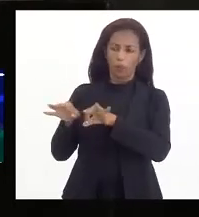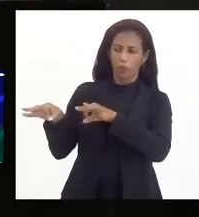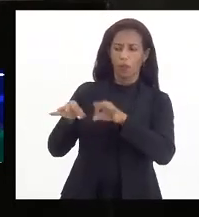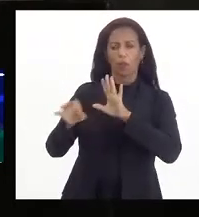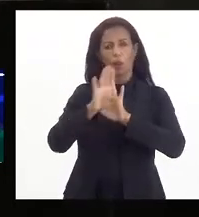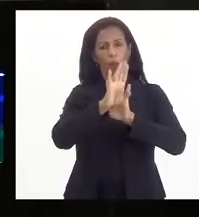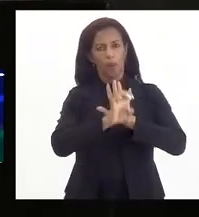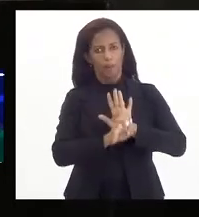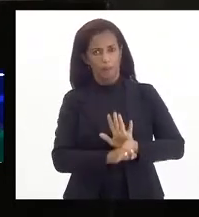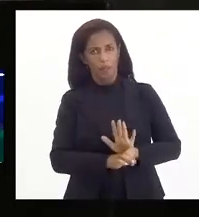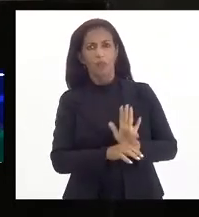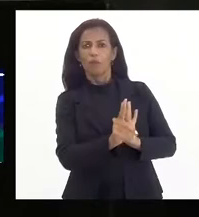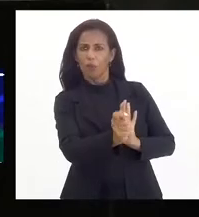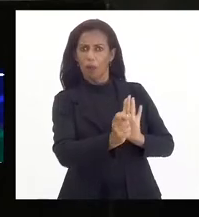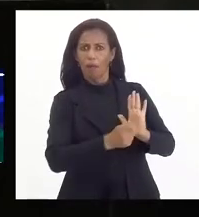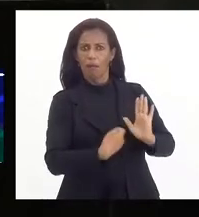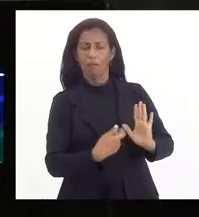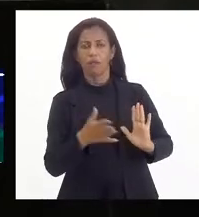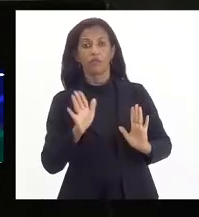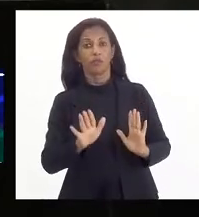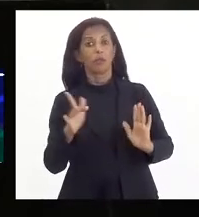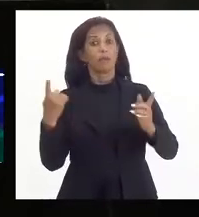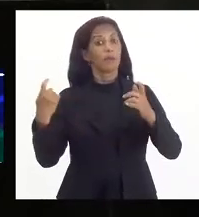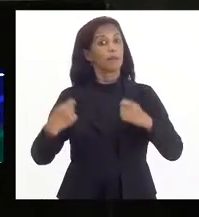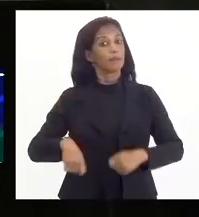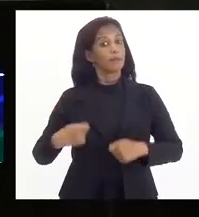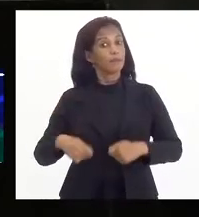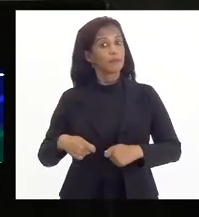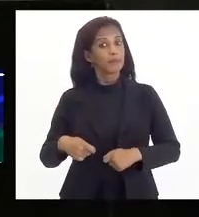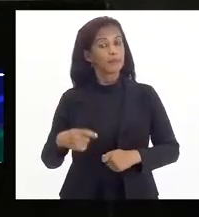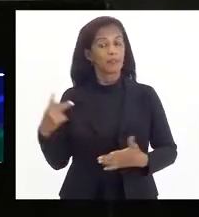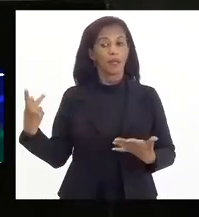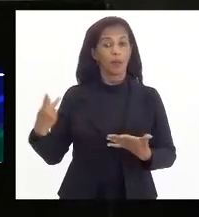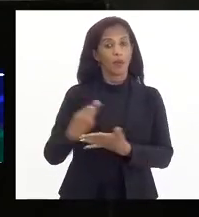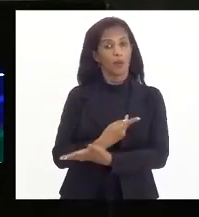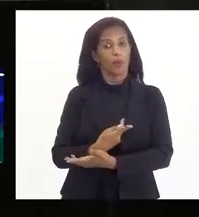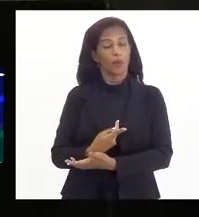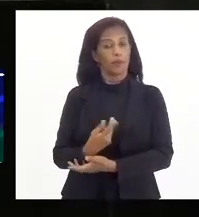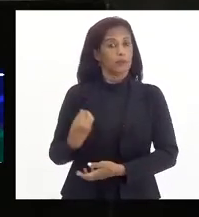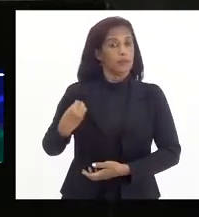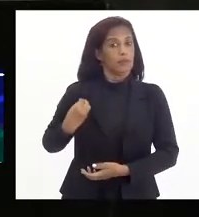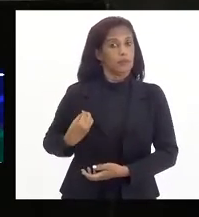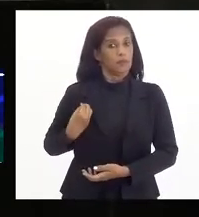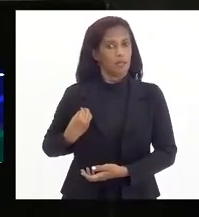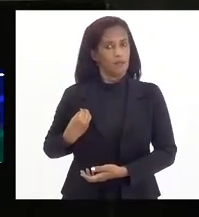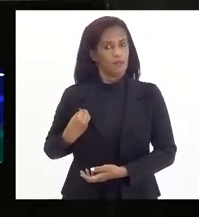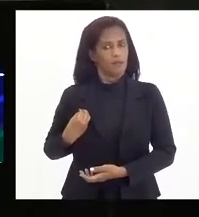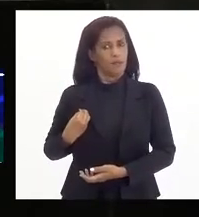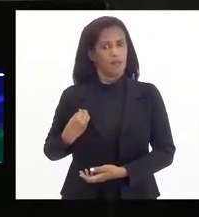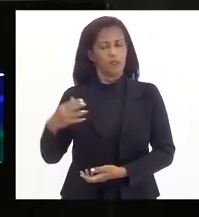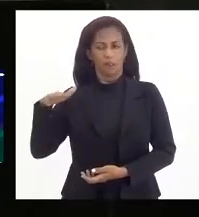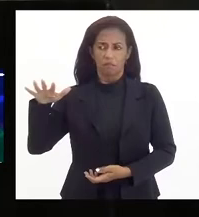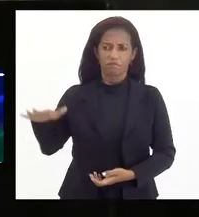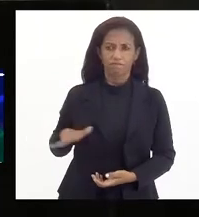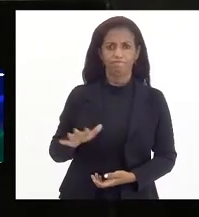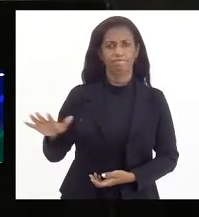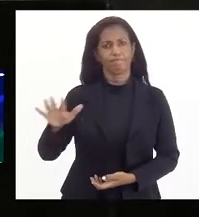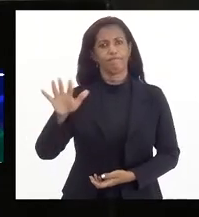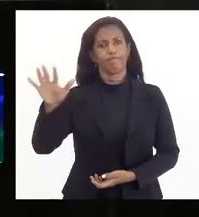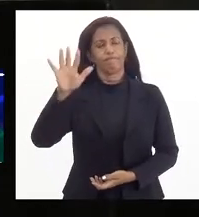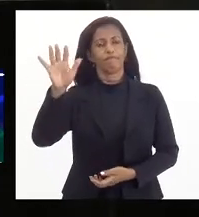emendas foi sanciona foram sancionadas mas precisam ainda acontecer no cotidiano da vida desses territórios